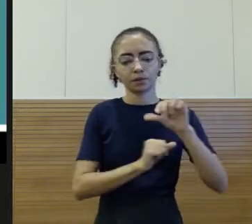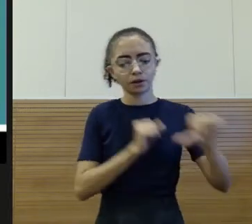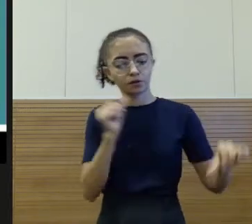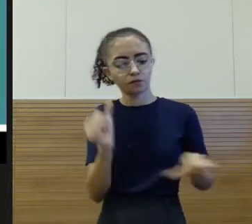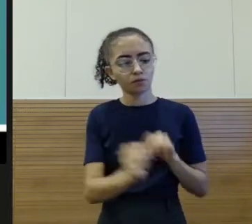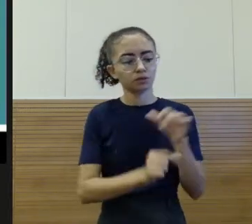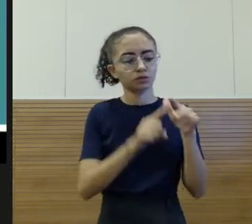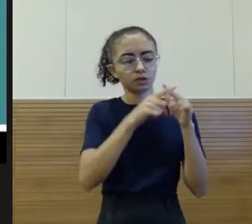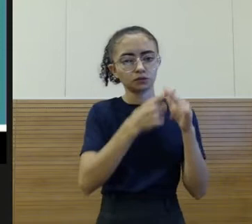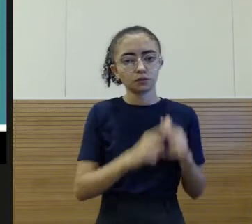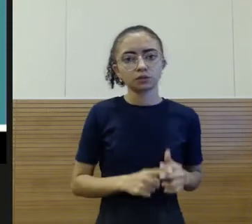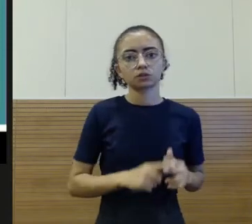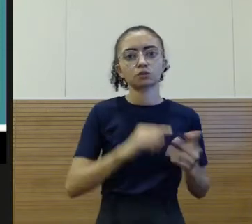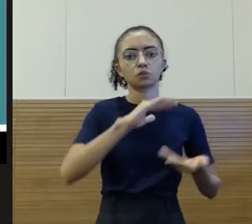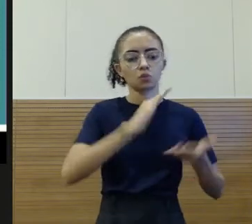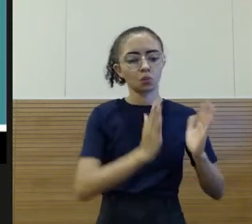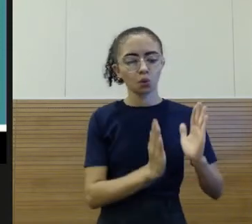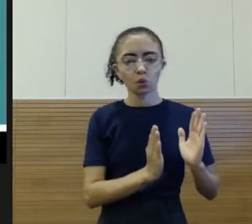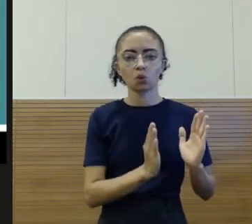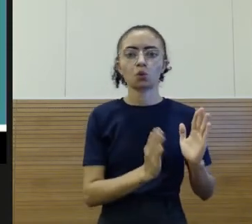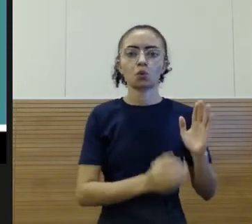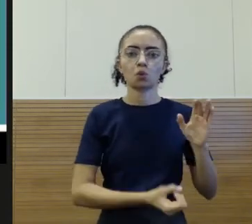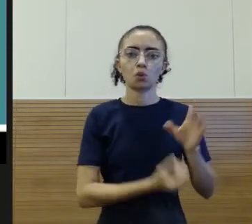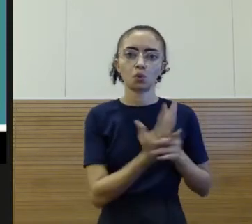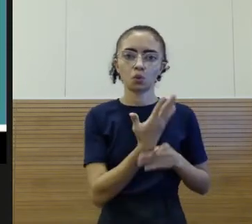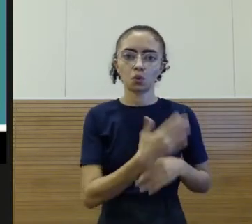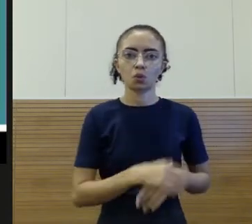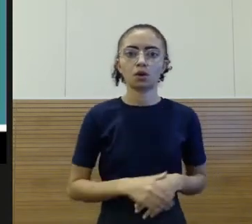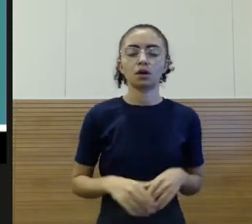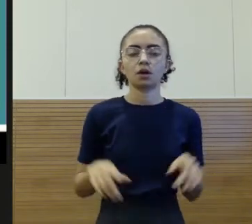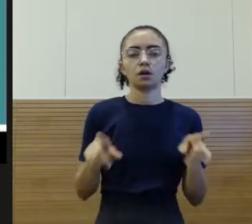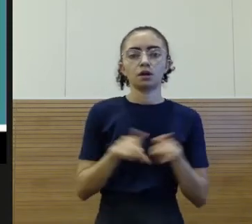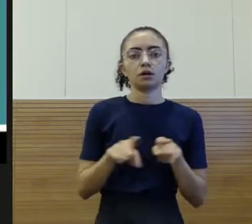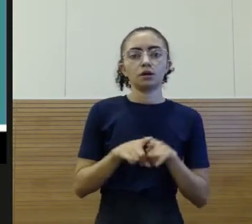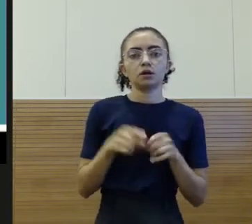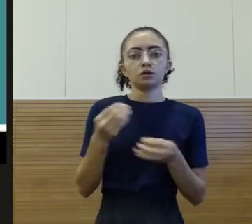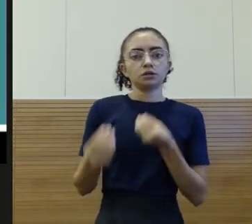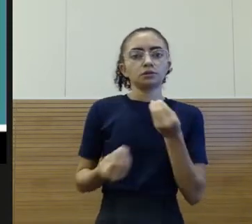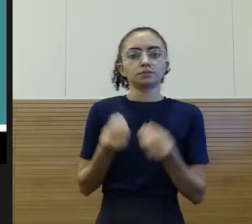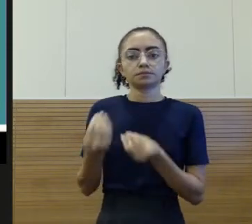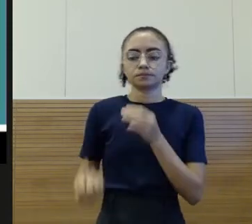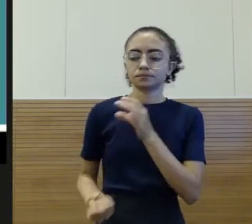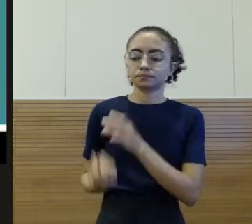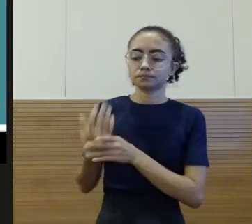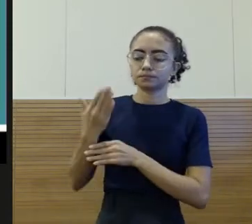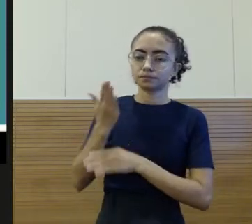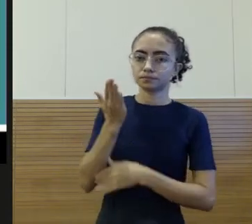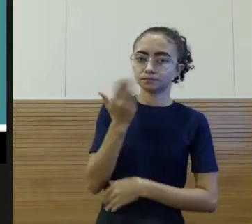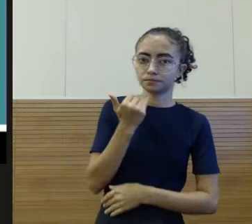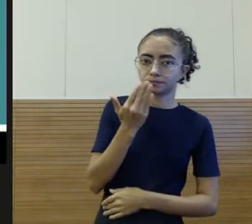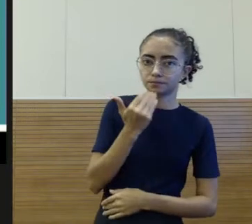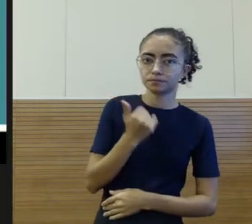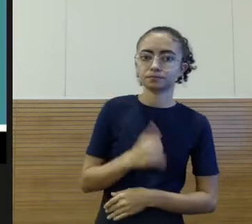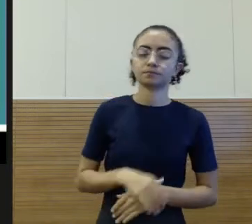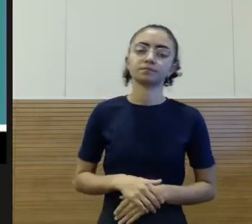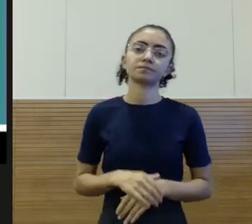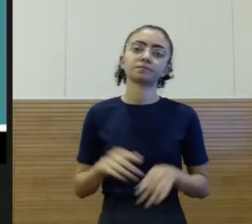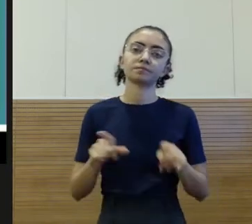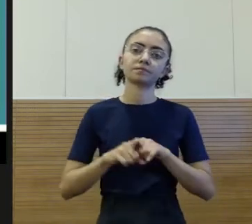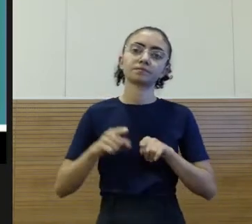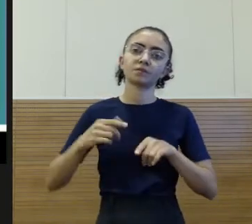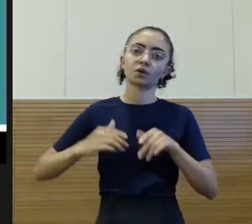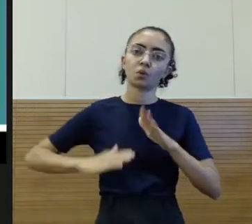da indústria privada, com o que tem a ver com compras públicas de alimentos, com o que tem a ver com